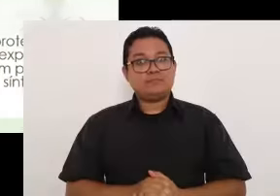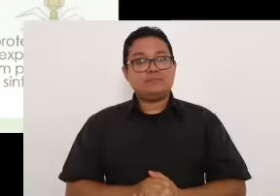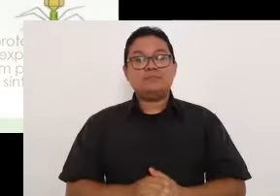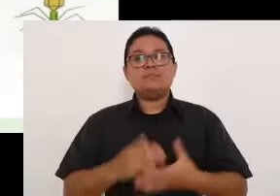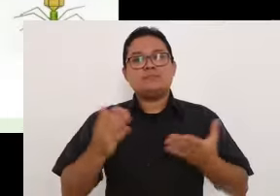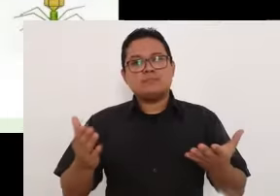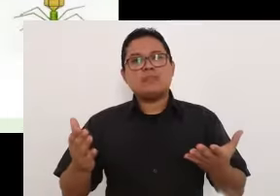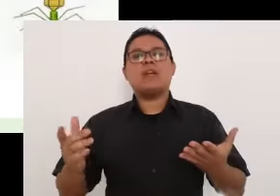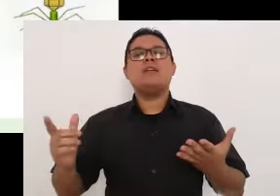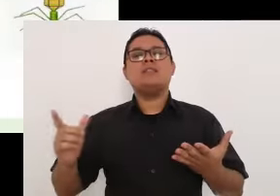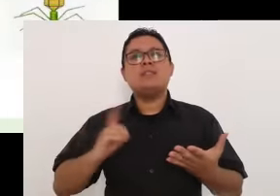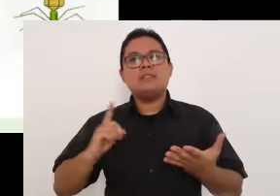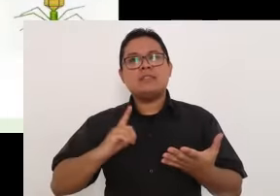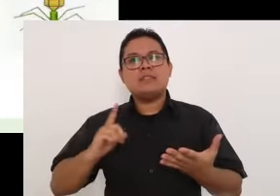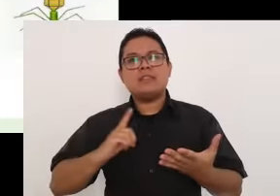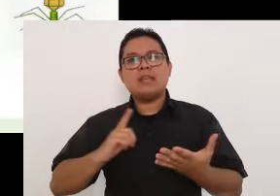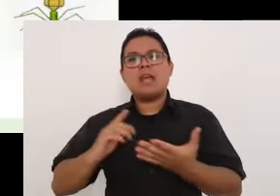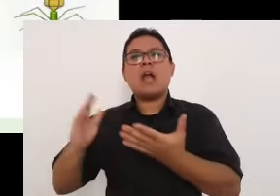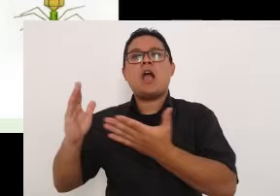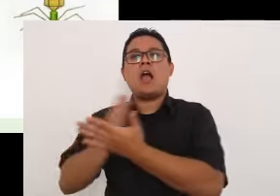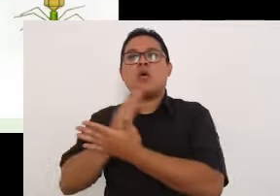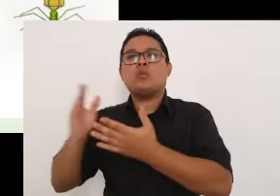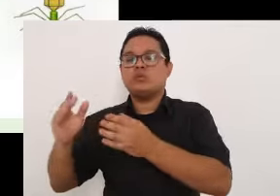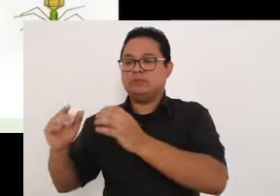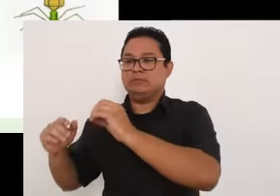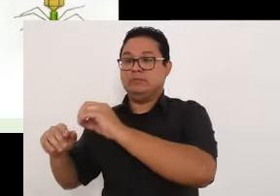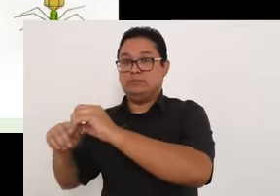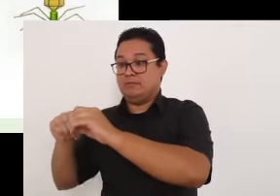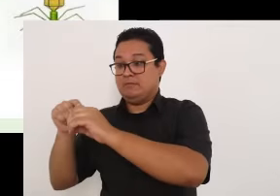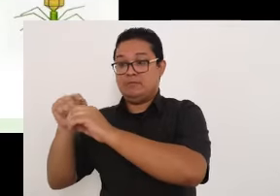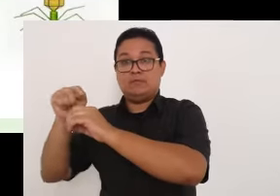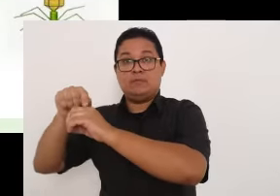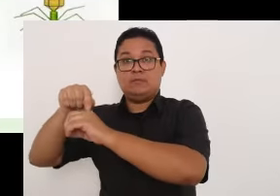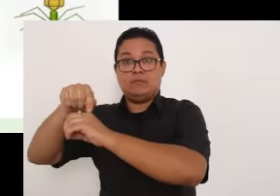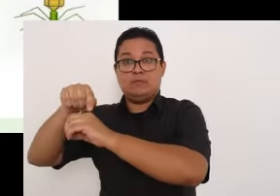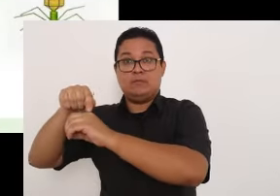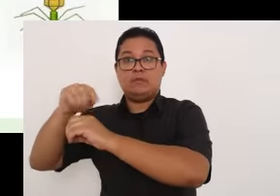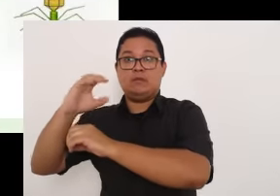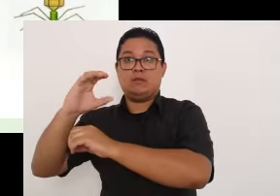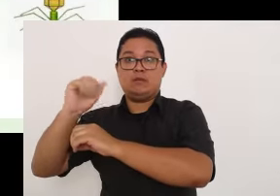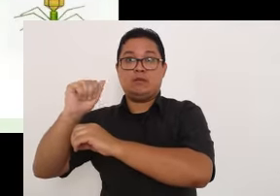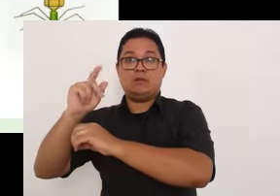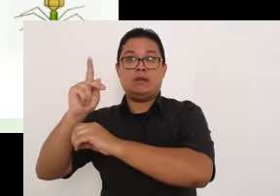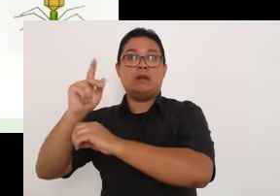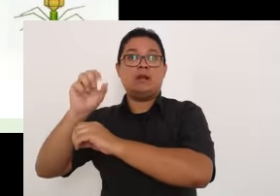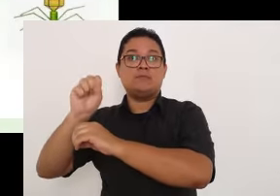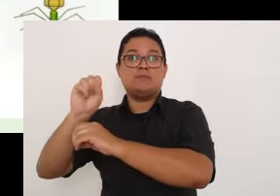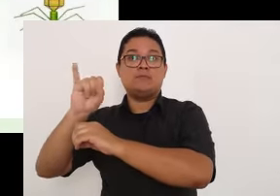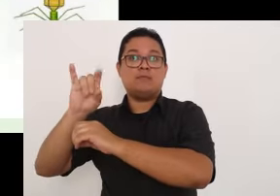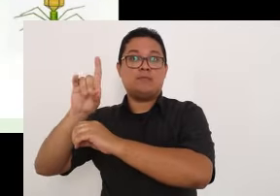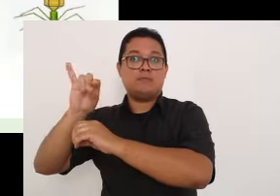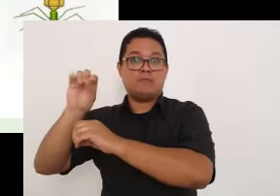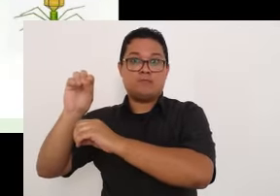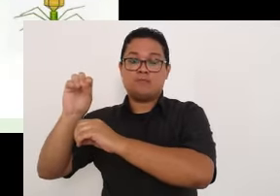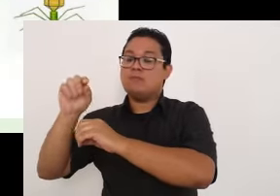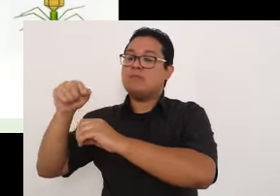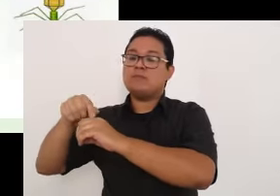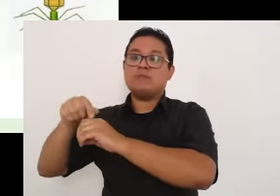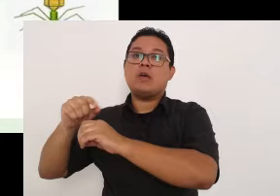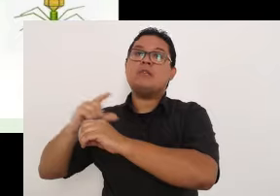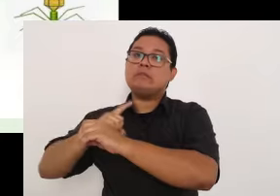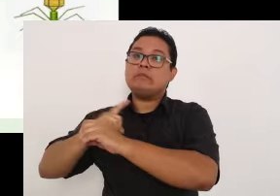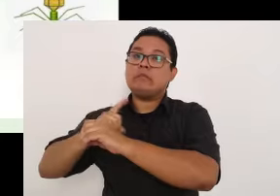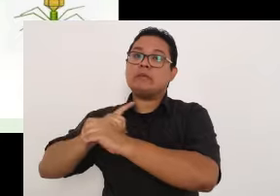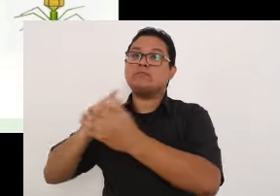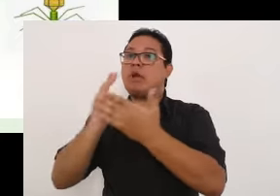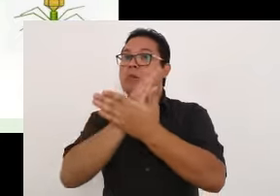lá. Alguns tipos de capsídeos, olha que interessante. Então, alguns capsídeos, como